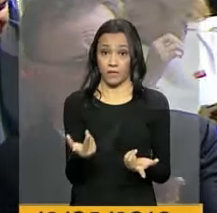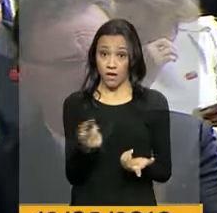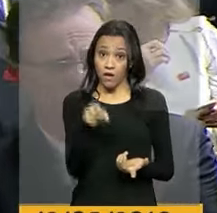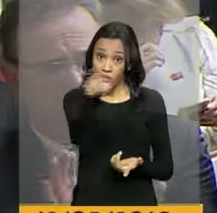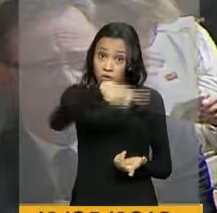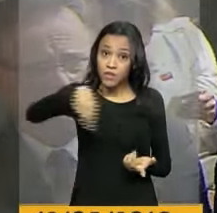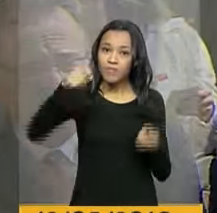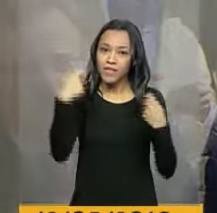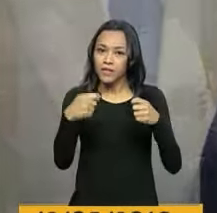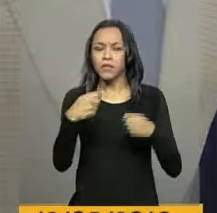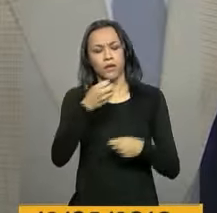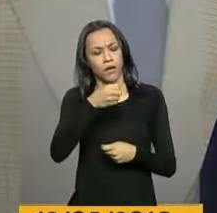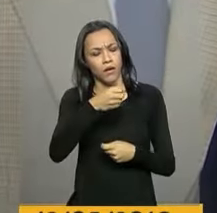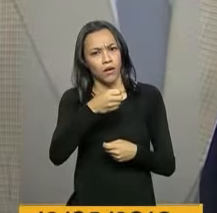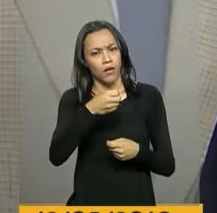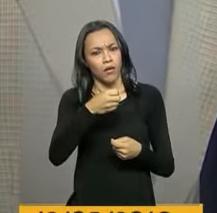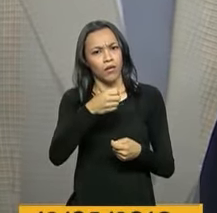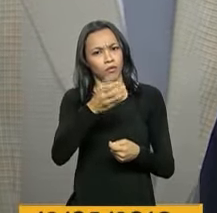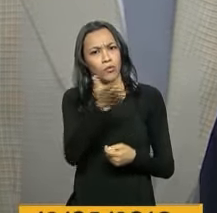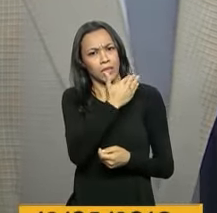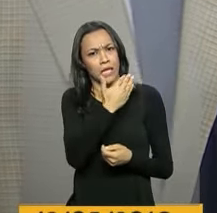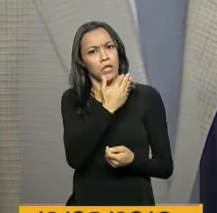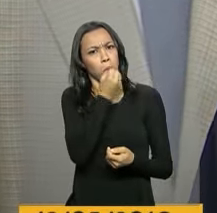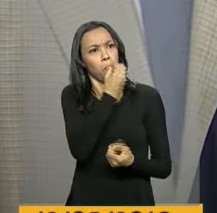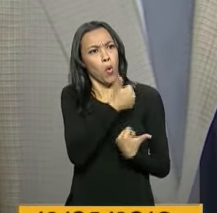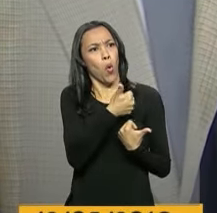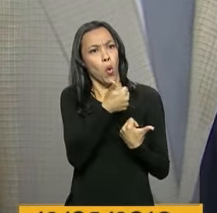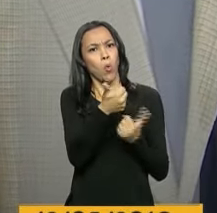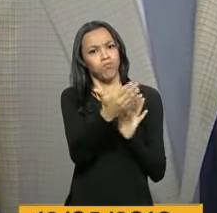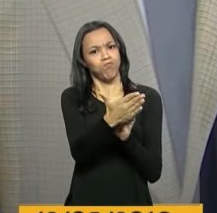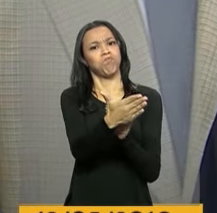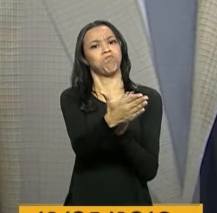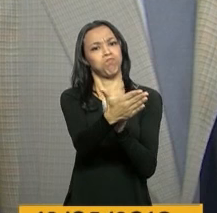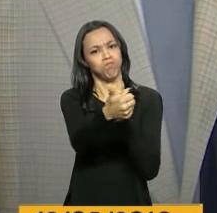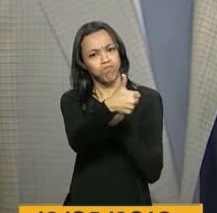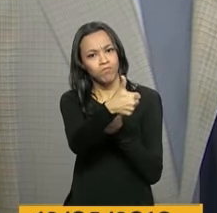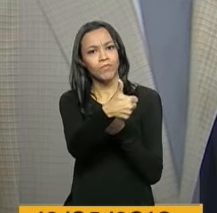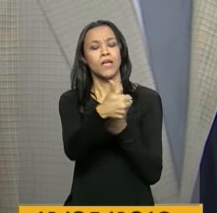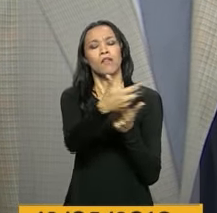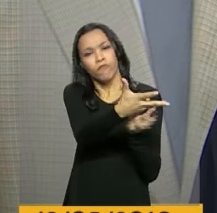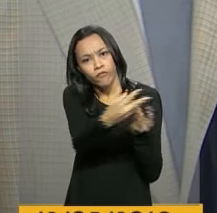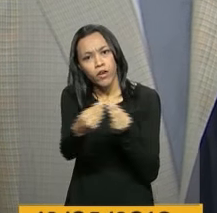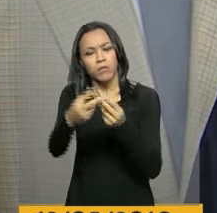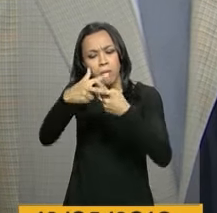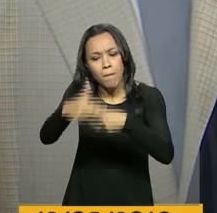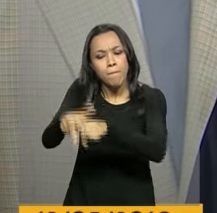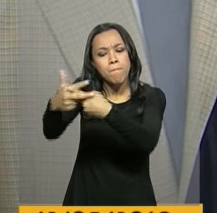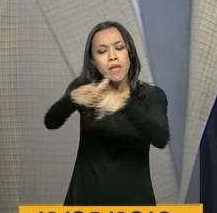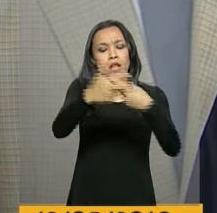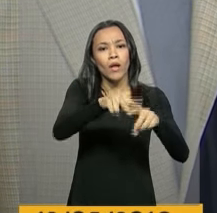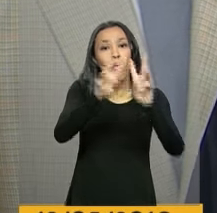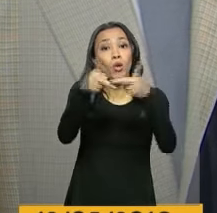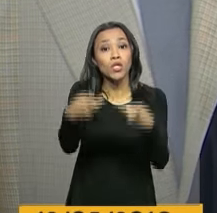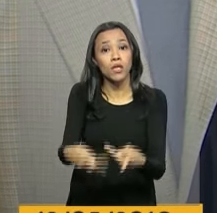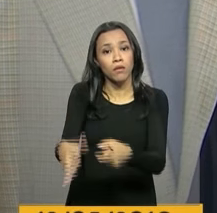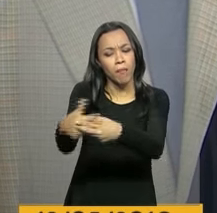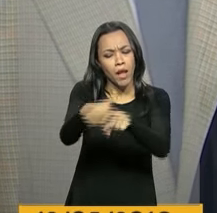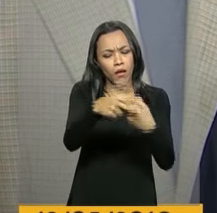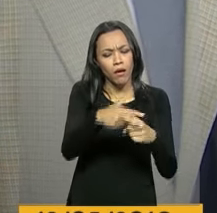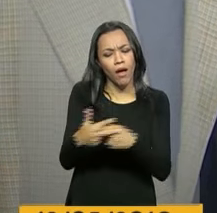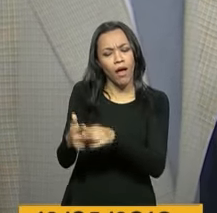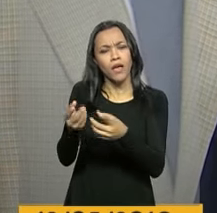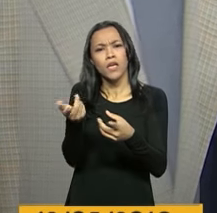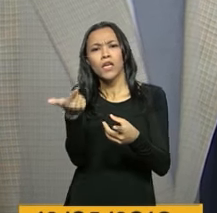você tem que prestigiar aquilo que deu certo, completá-los, aprimorá-los e incetar